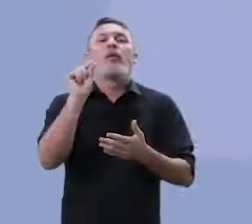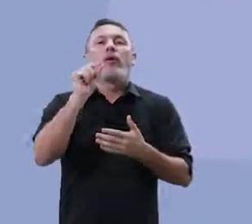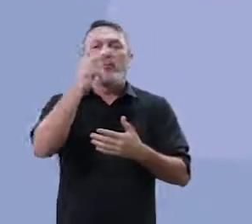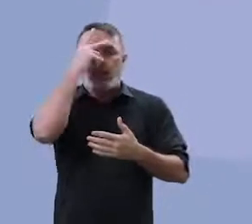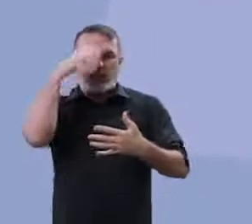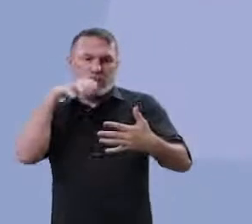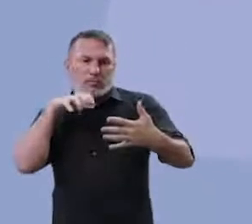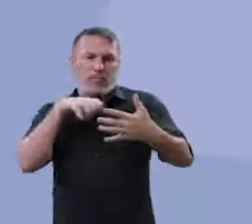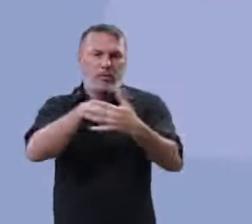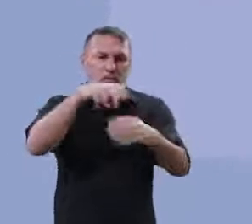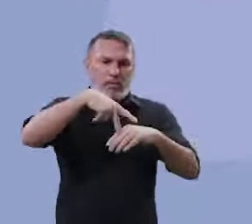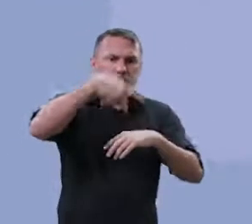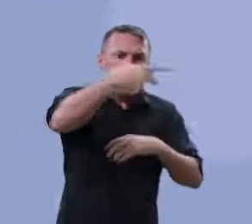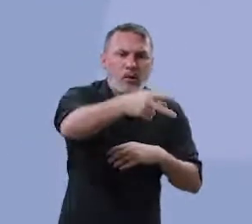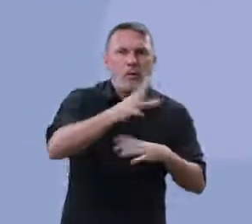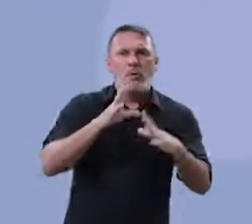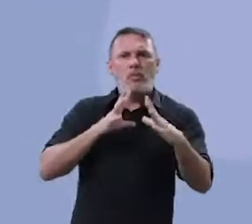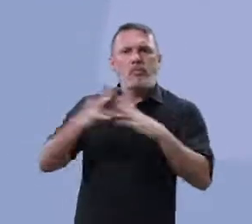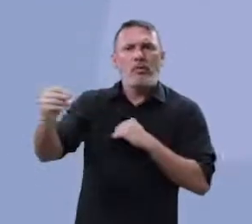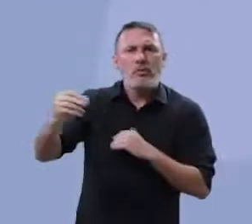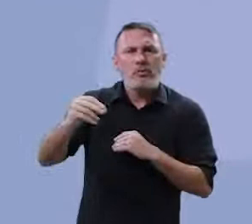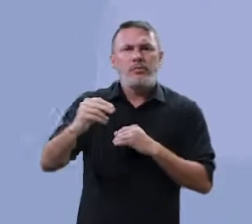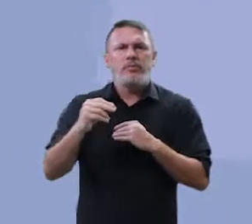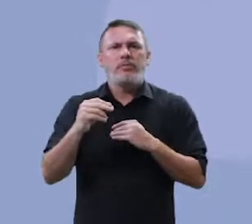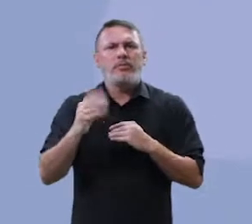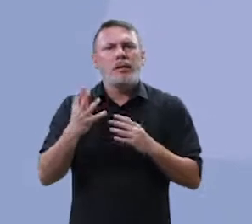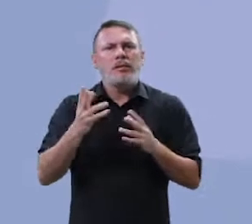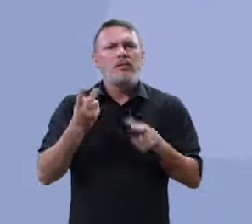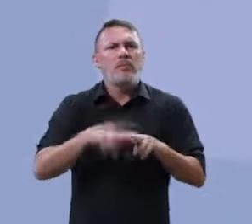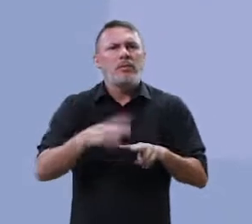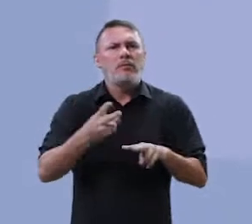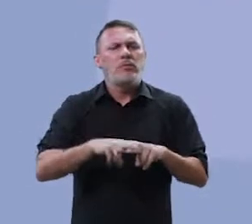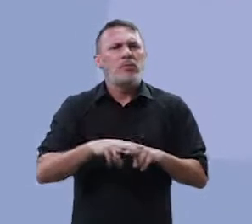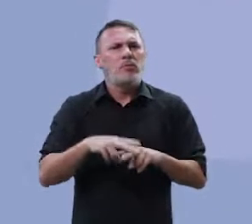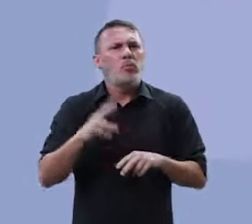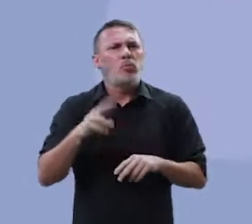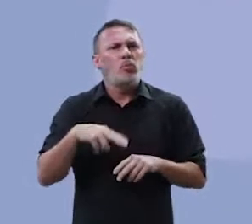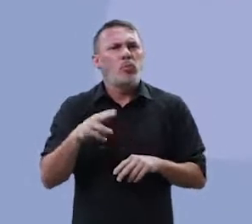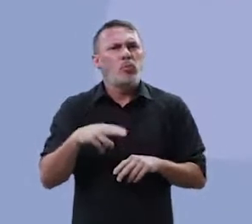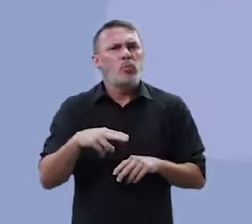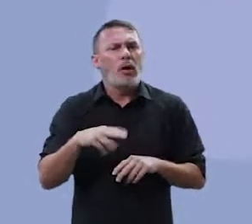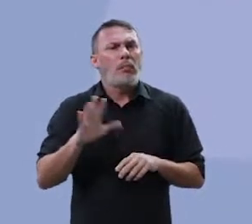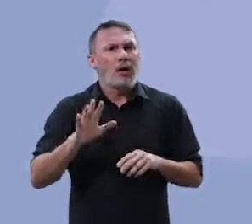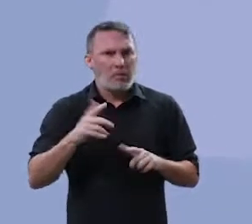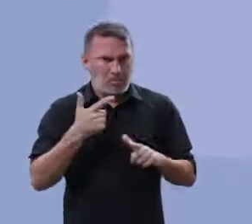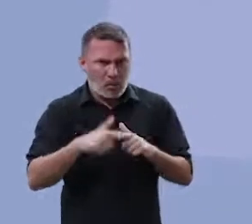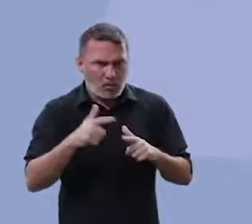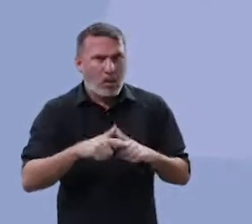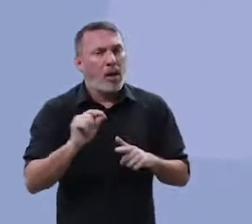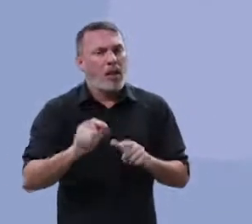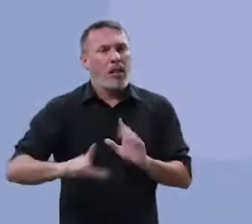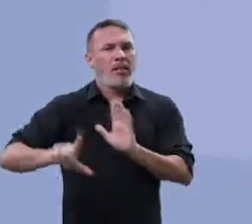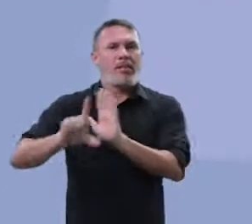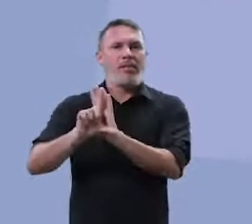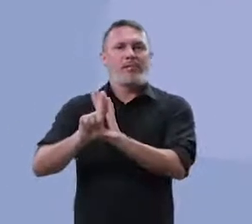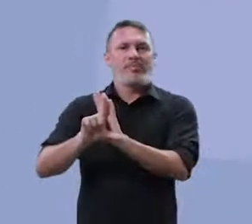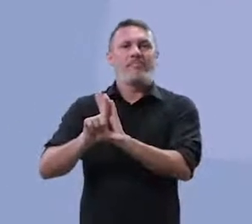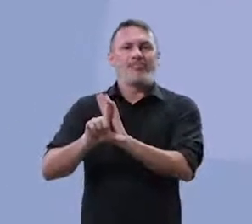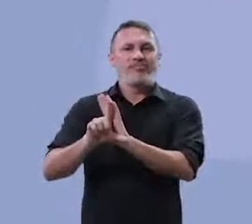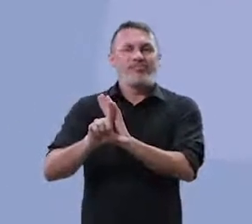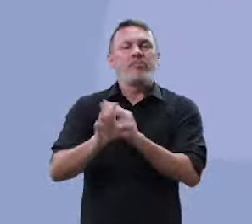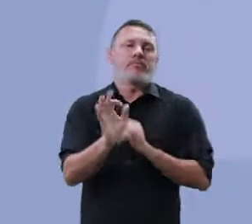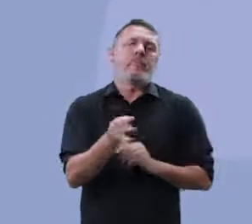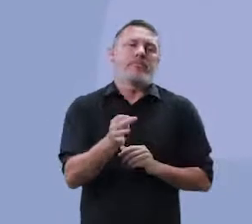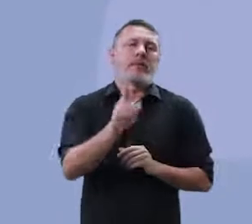não prestou socorro e foi também solto. Aí, professor, então agora o problema não é nosso. O problema é das